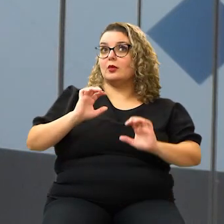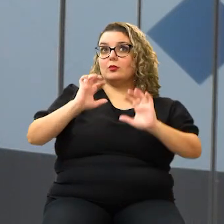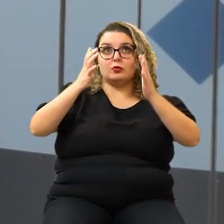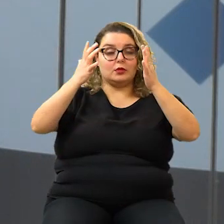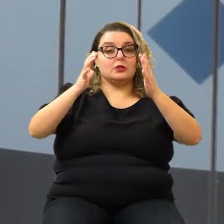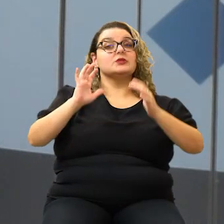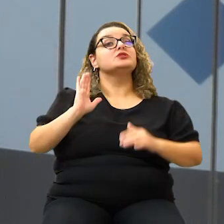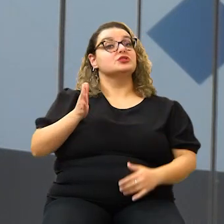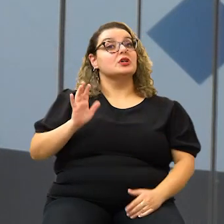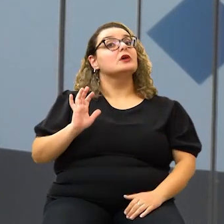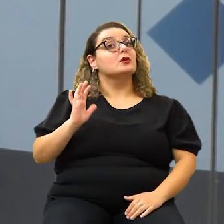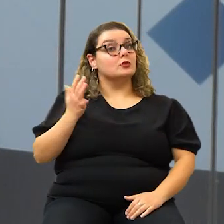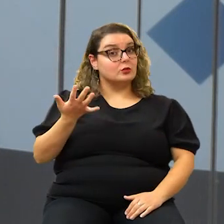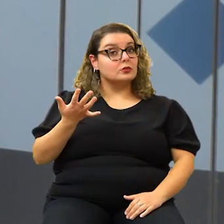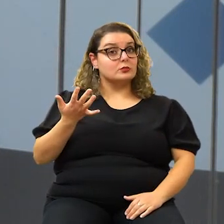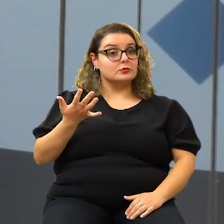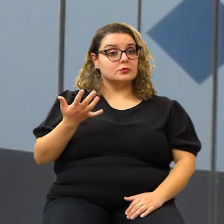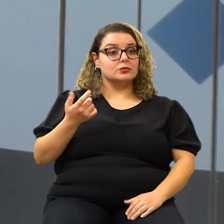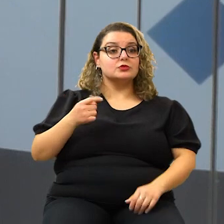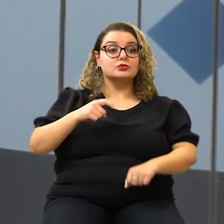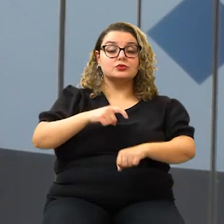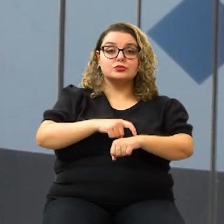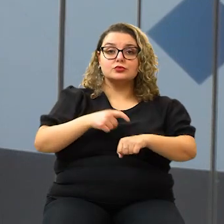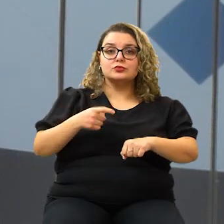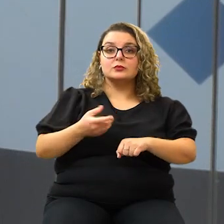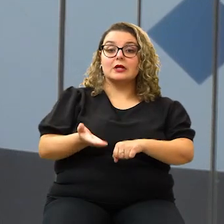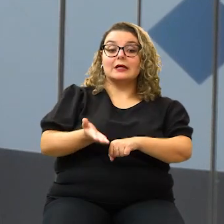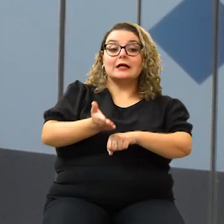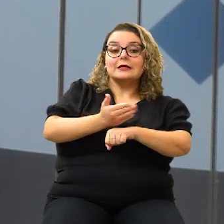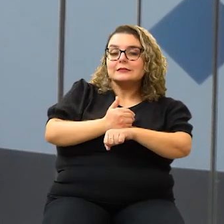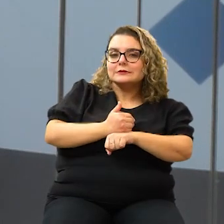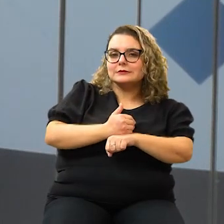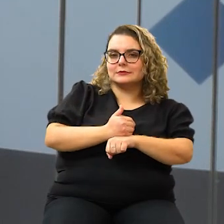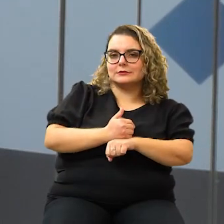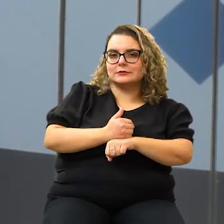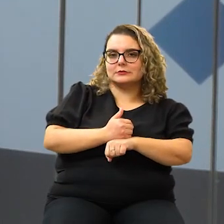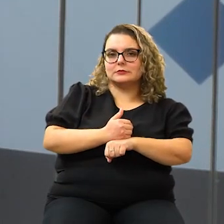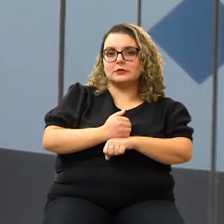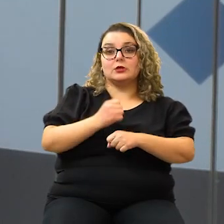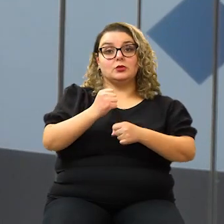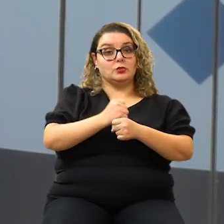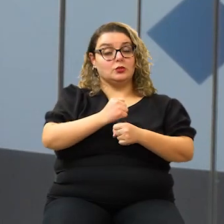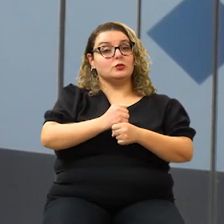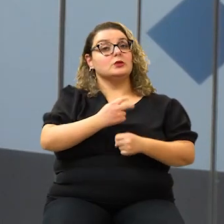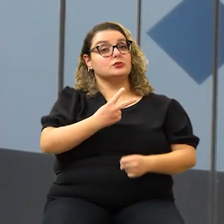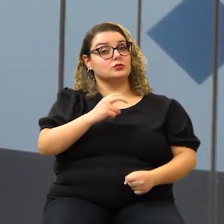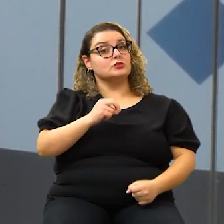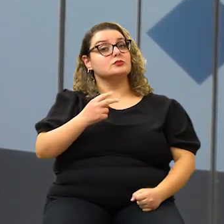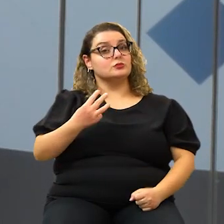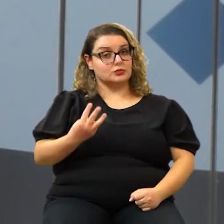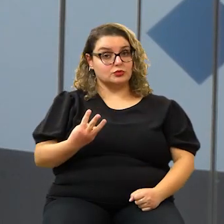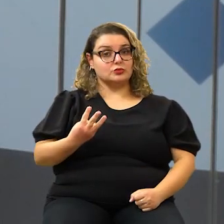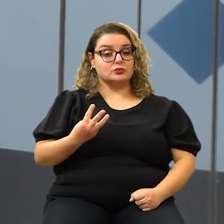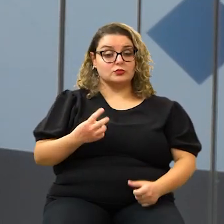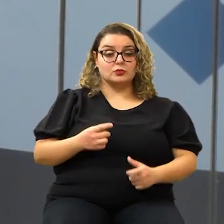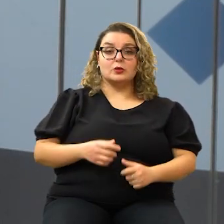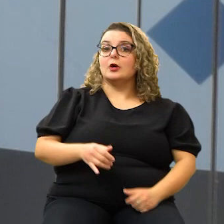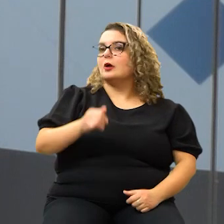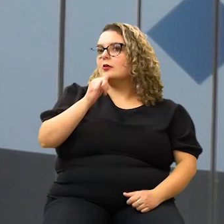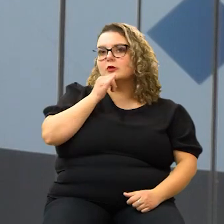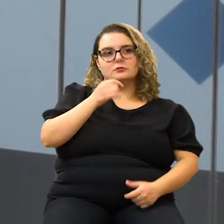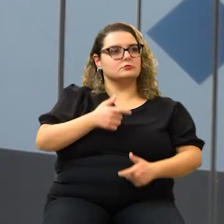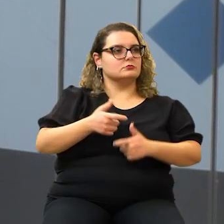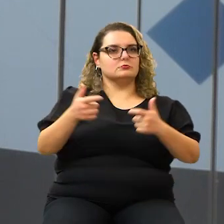eles já estão acontecendo de uma forma antecipada, né? E o ano de 2023 é um grande